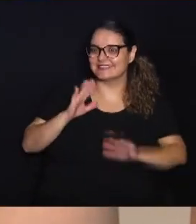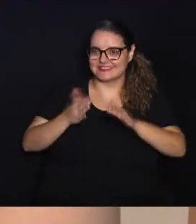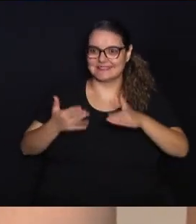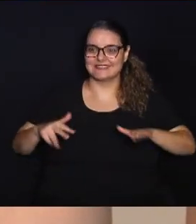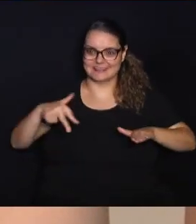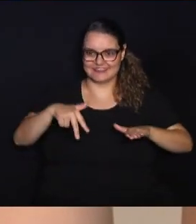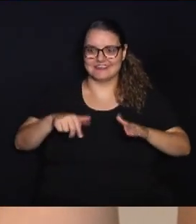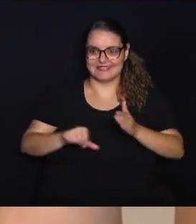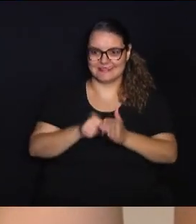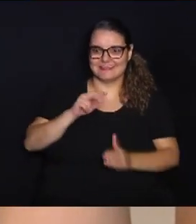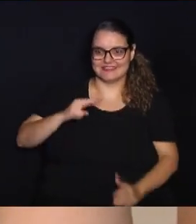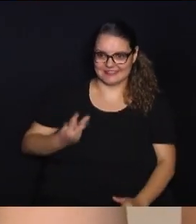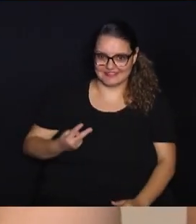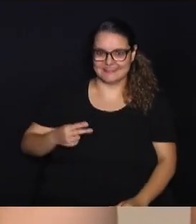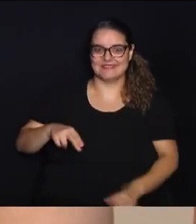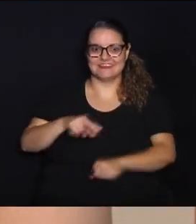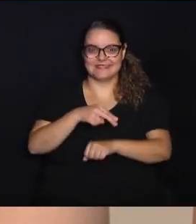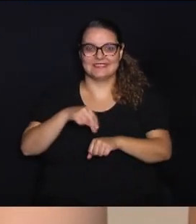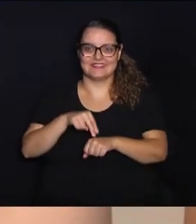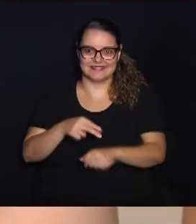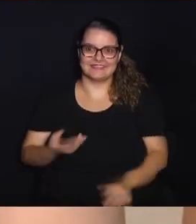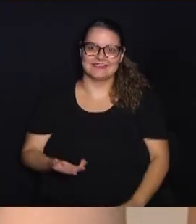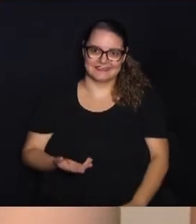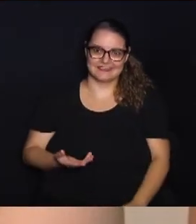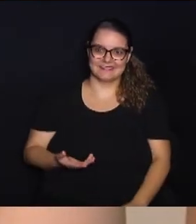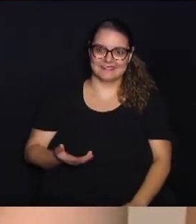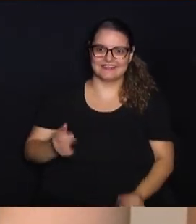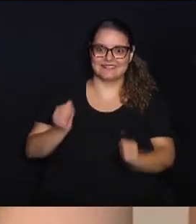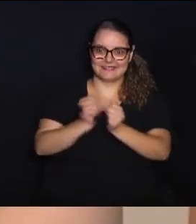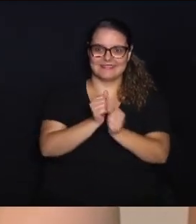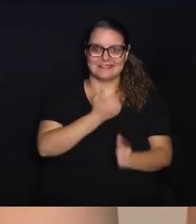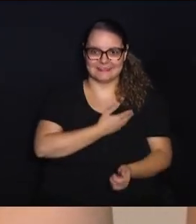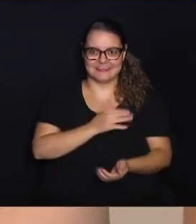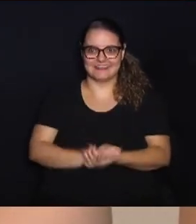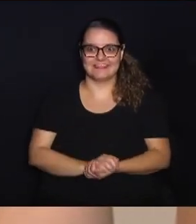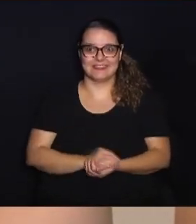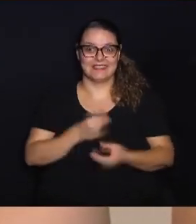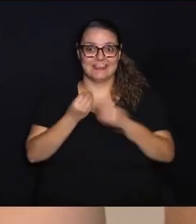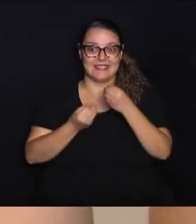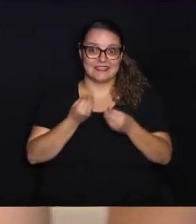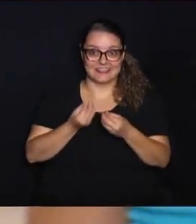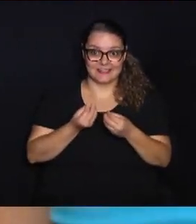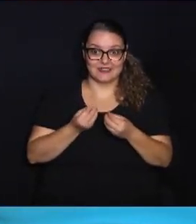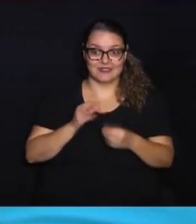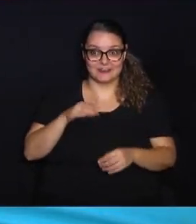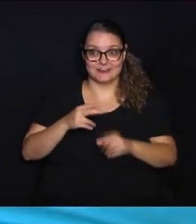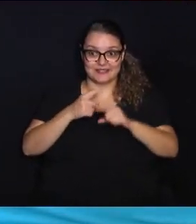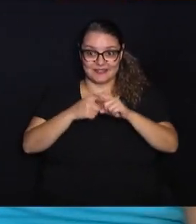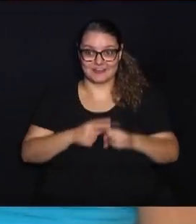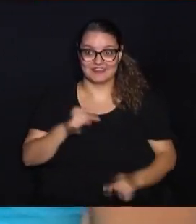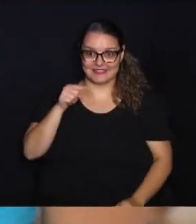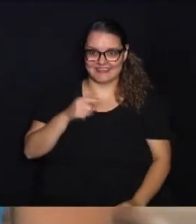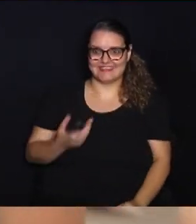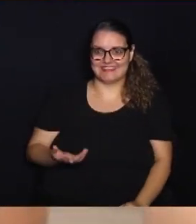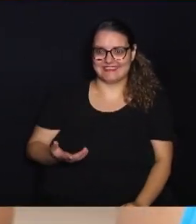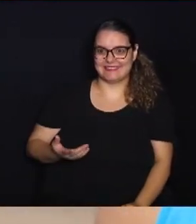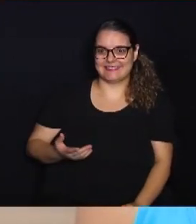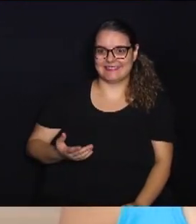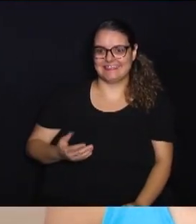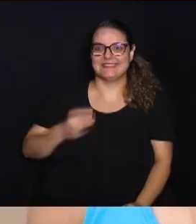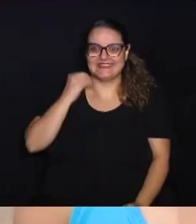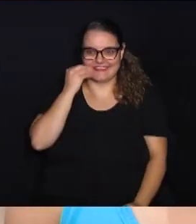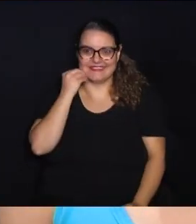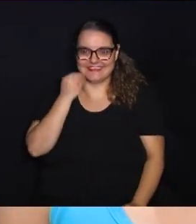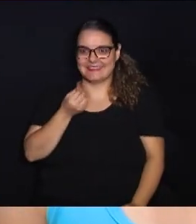porque eu fiquei muito feliz de estar lá com as minhas amigas e no torneio nacional. E Laura, e você? O que você sentiu